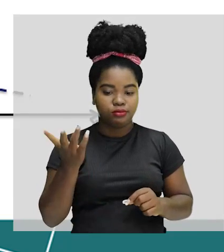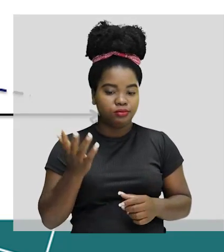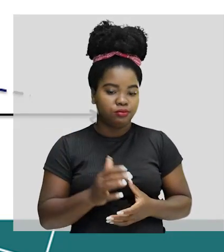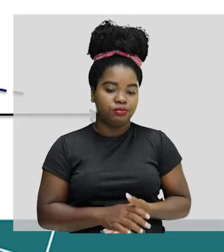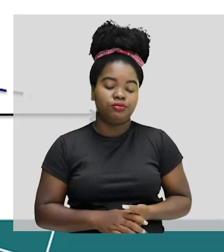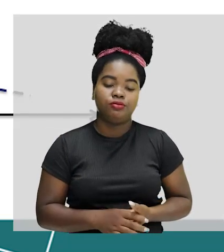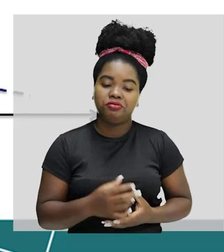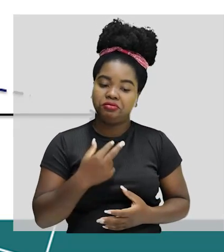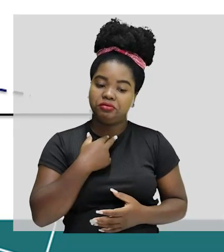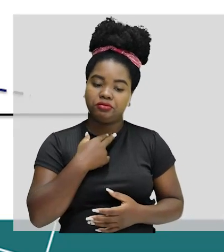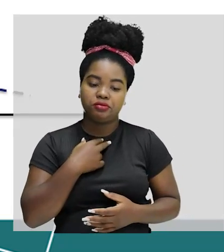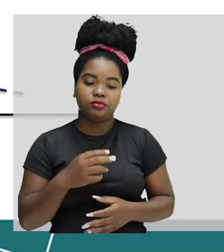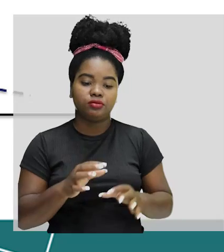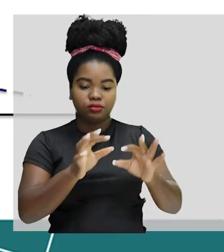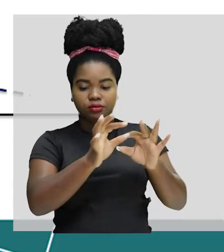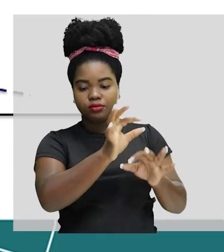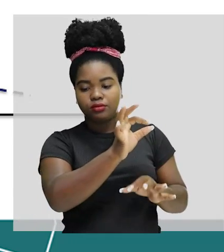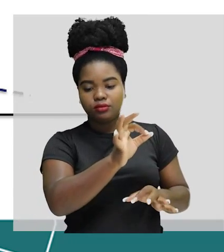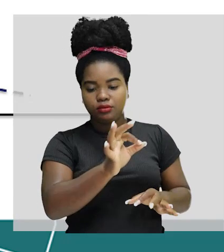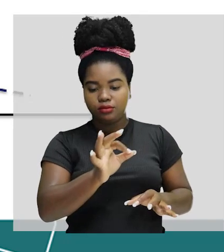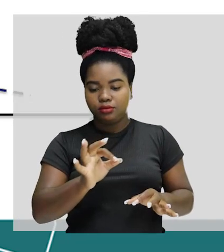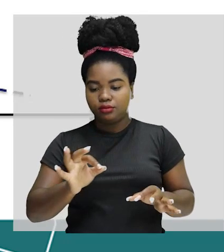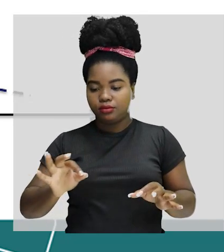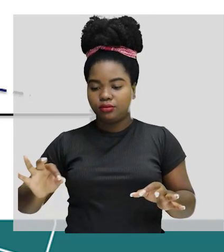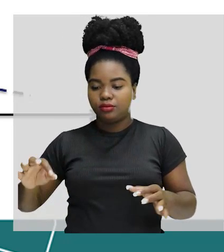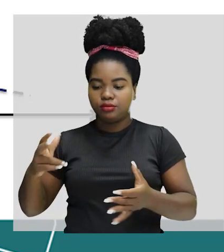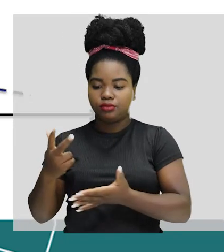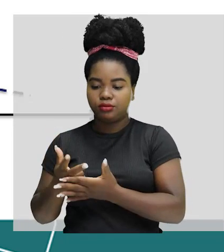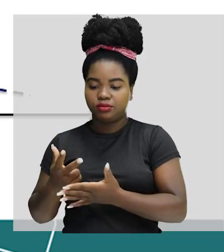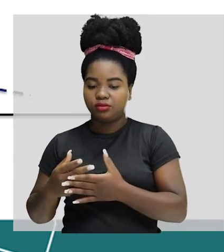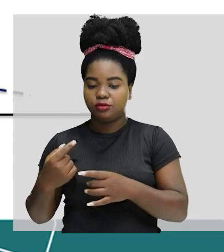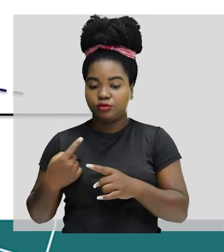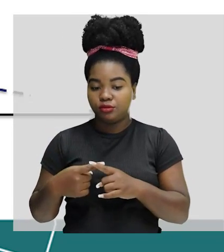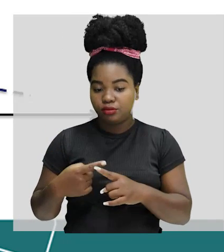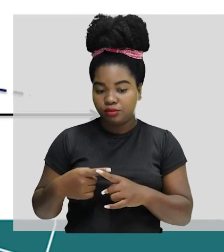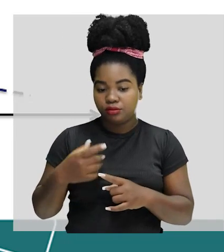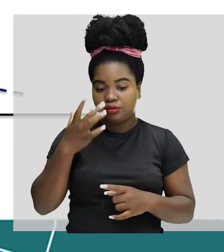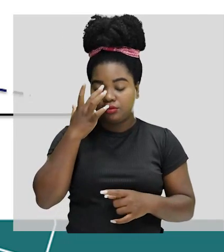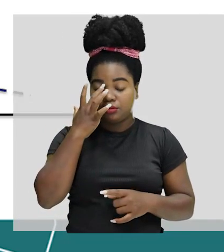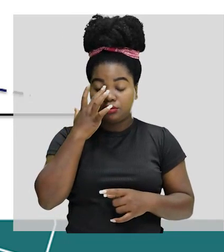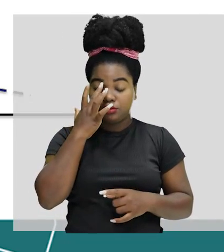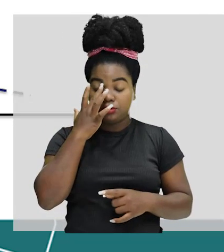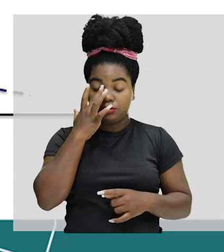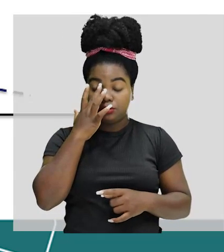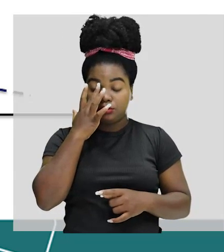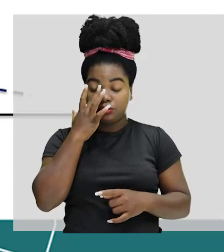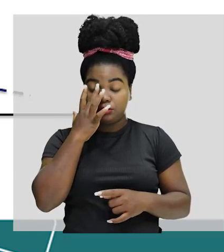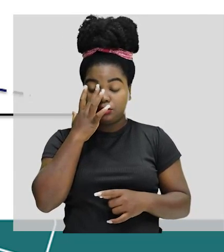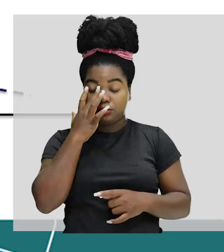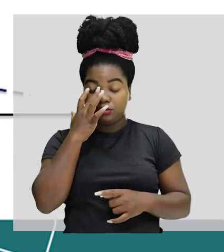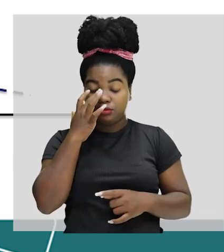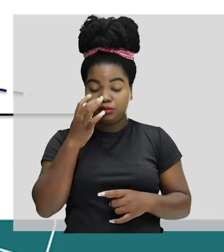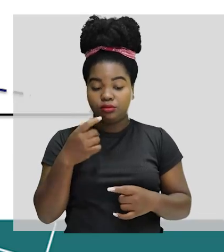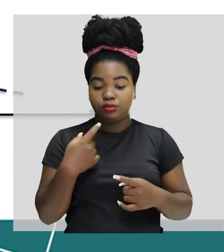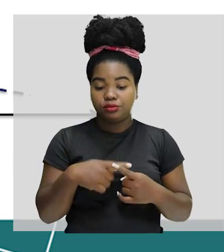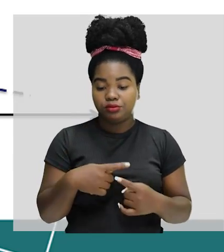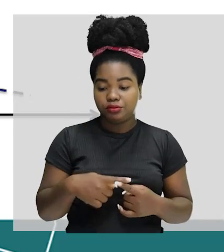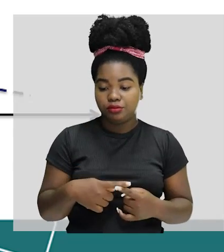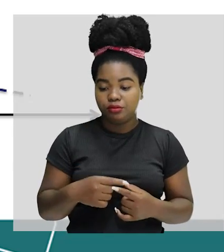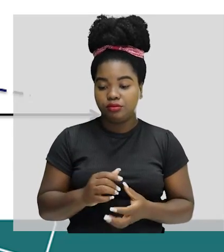posso mais, né, ter uma linha contínua nesse caso. Por que não, Renata? Justamente